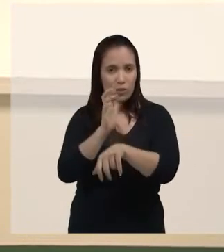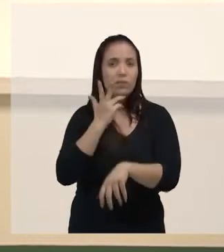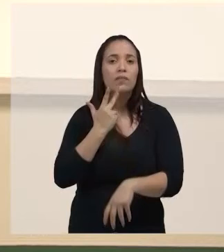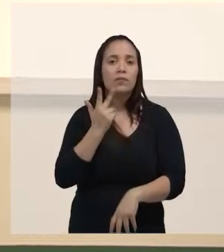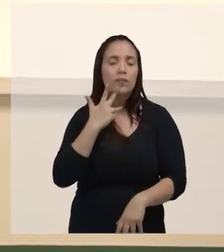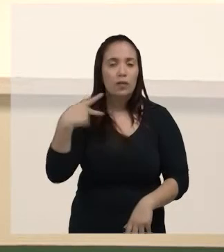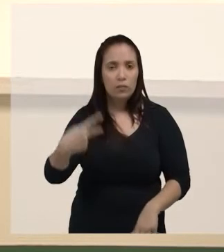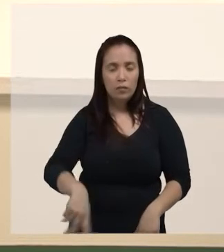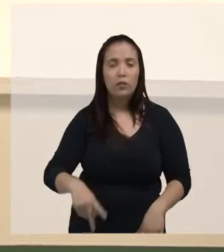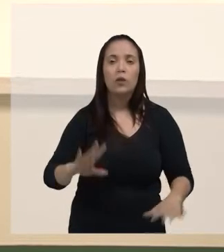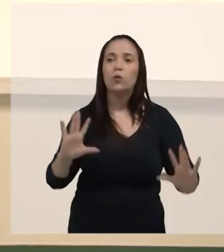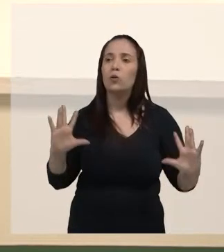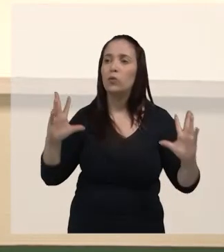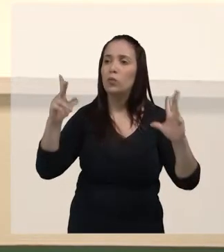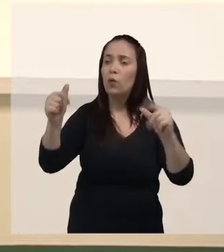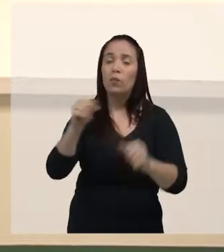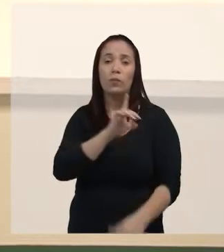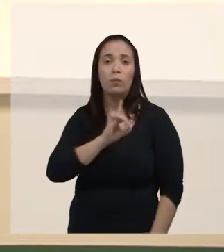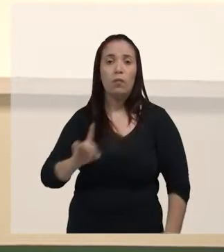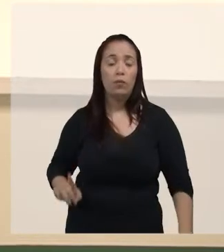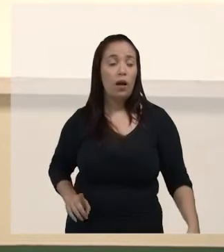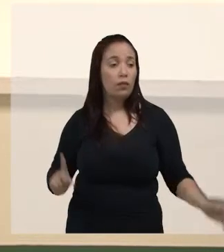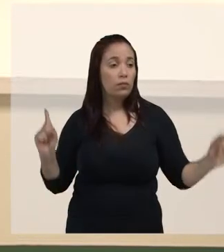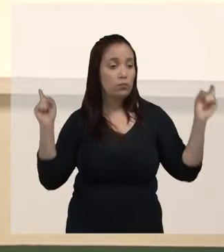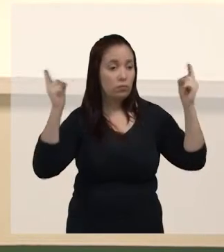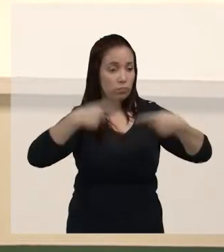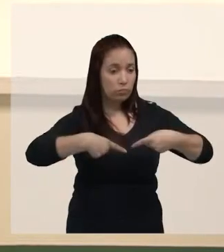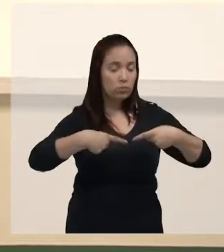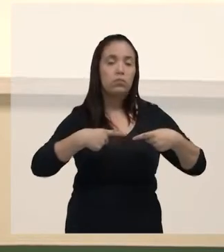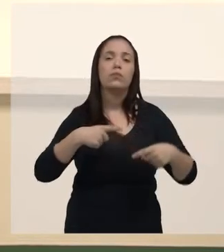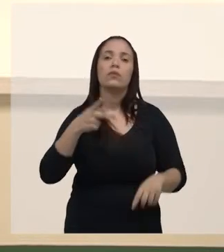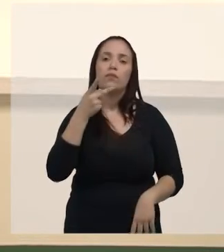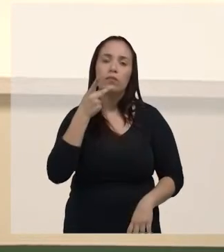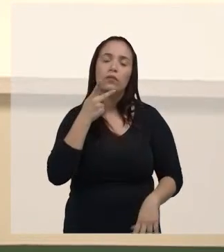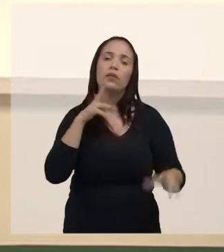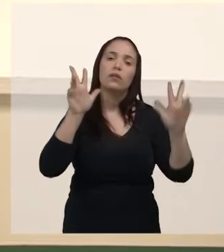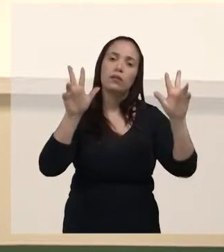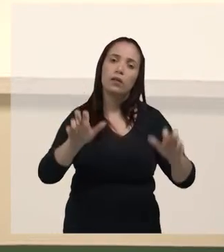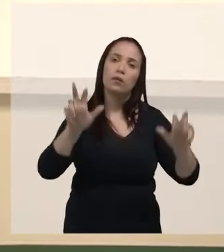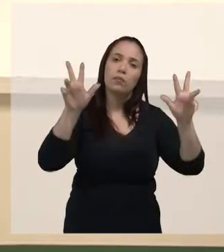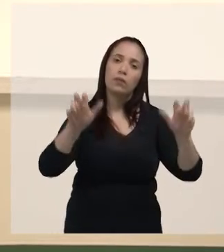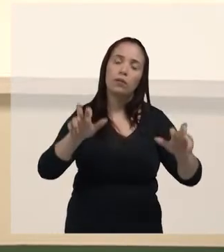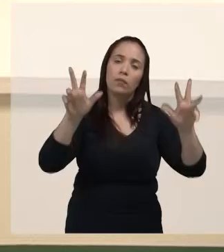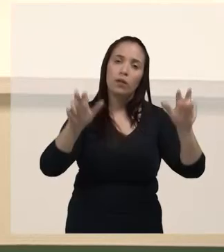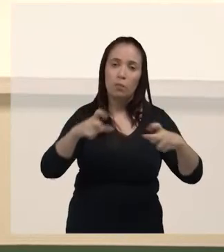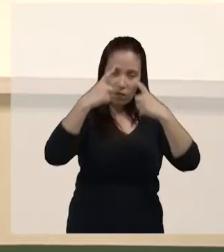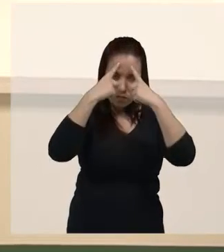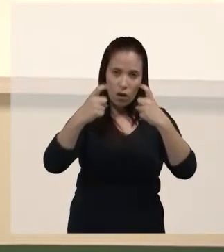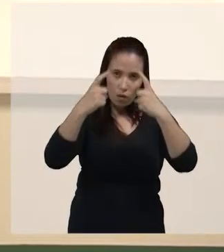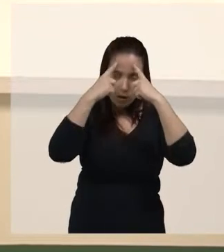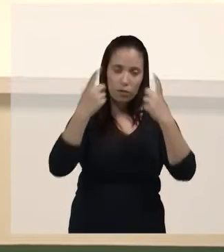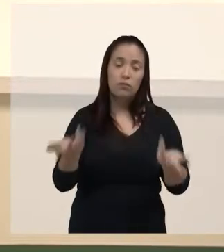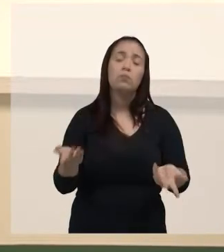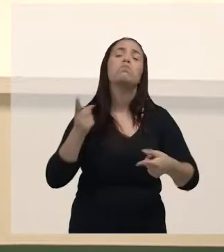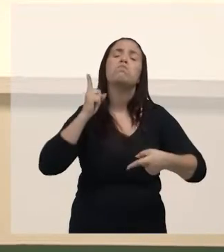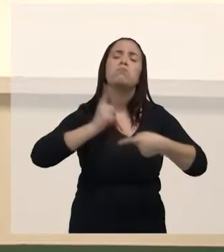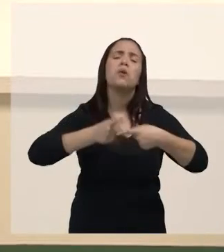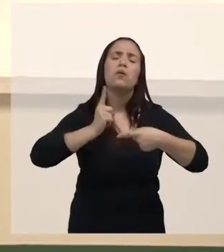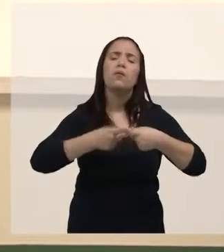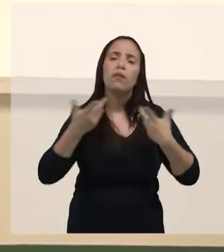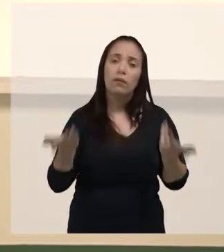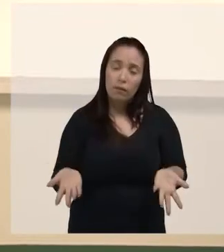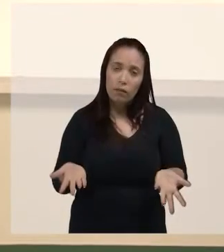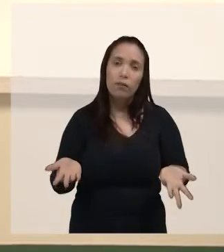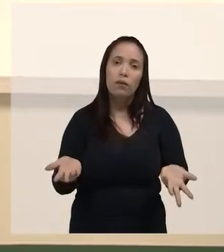Ceará, todos os deputados de oposições que restaram também só tocam nesse tema. Por quê? Por quê? Vamos só esclarecer por quê